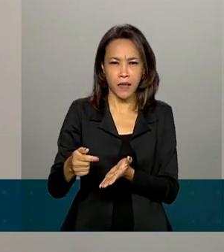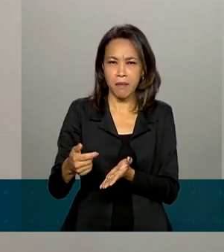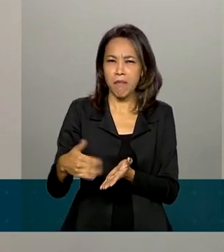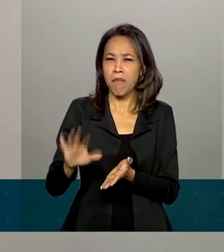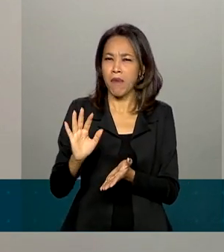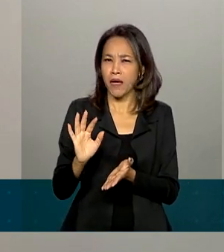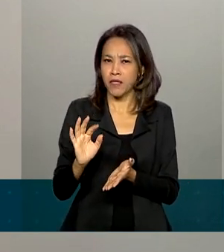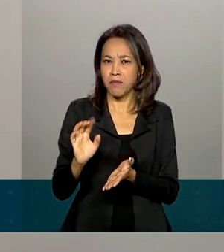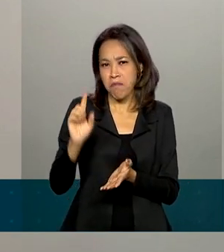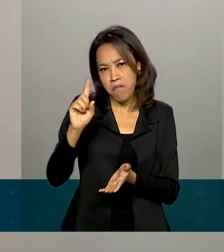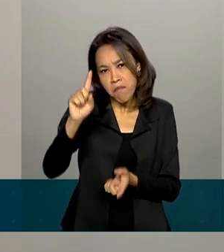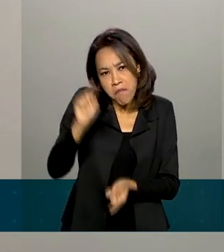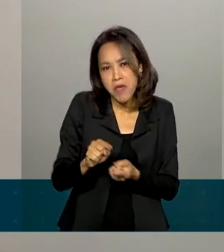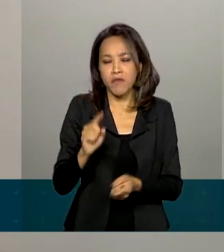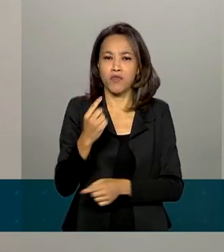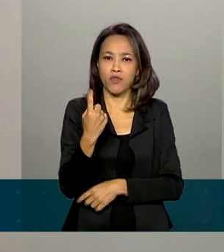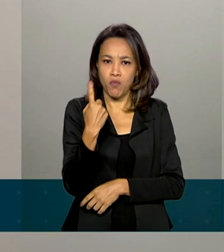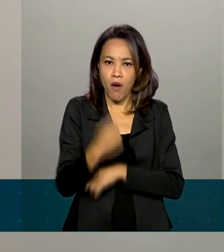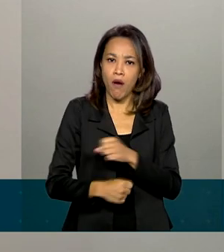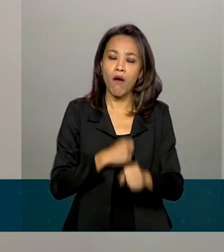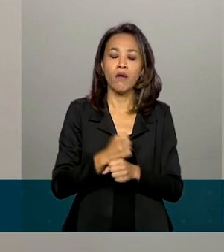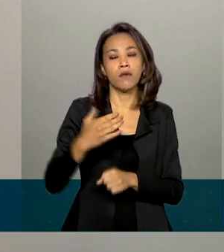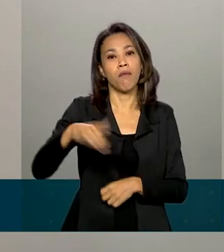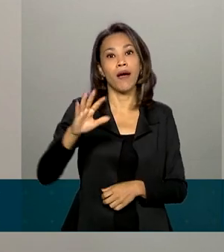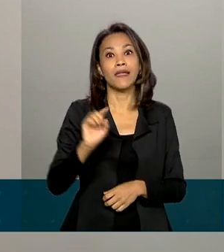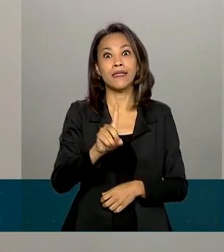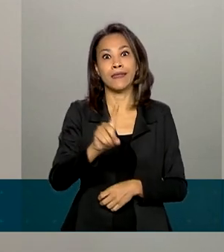mais de um ano, nós já realizamos mais de 100 leilões. leilões que